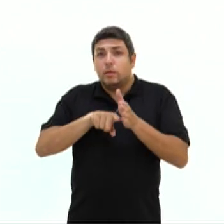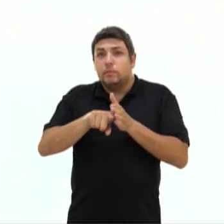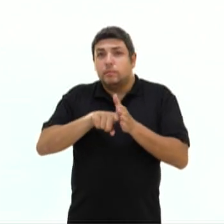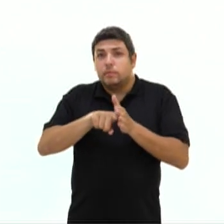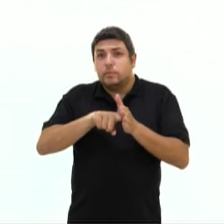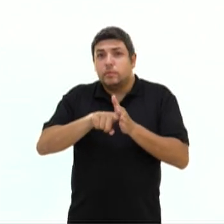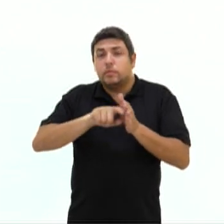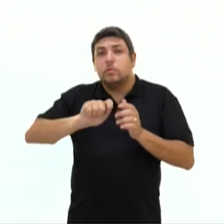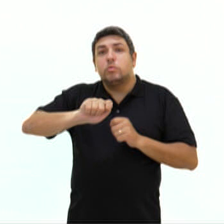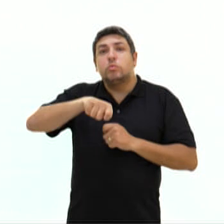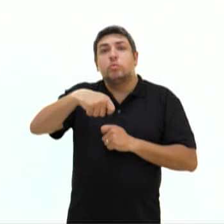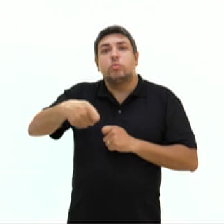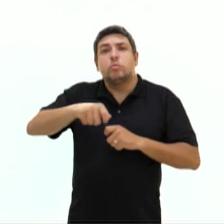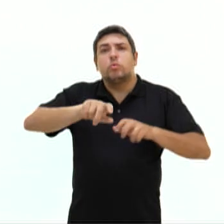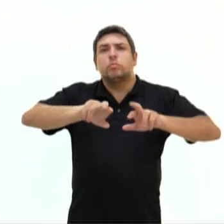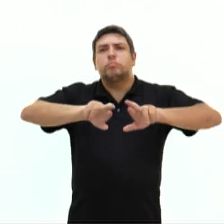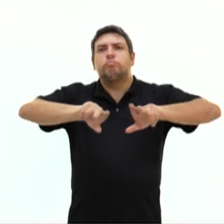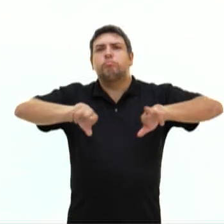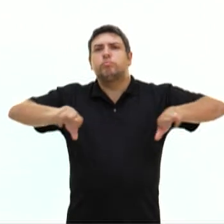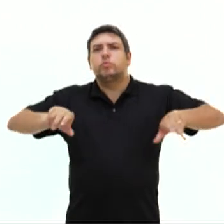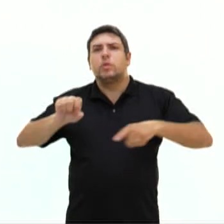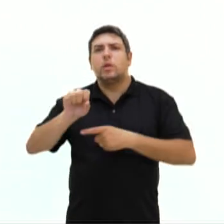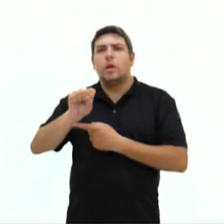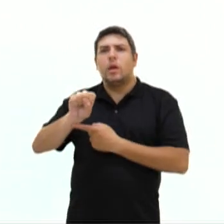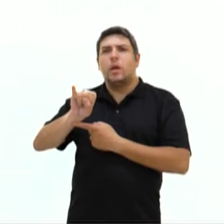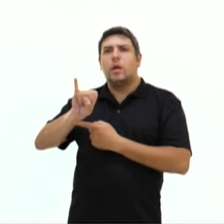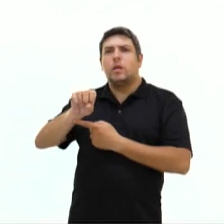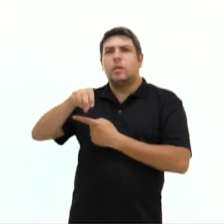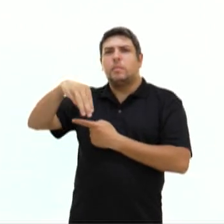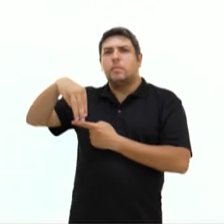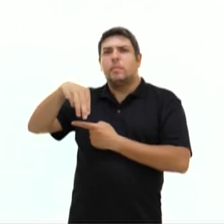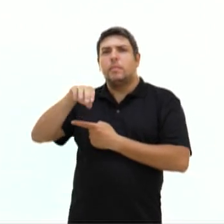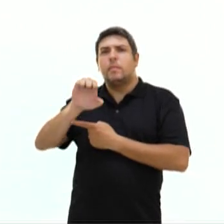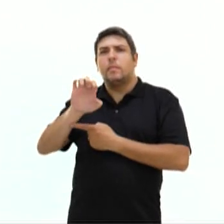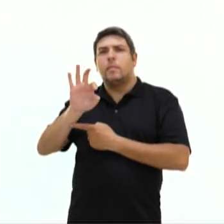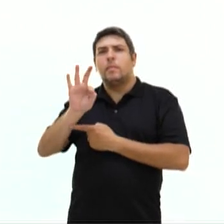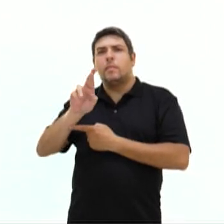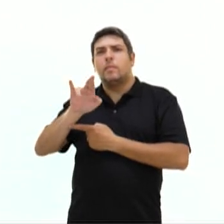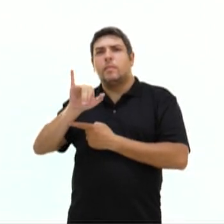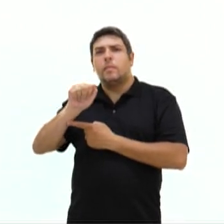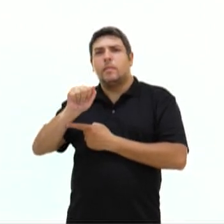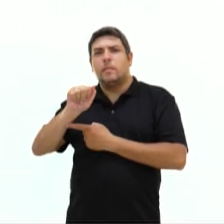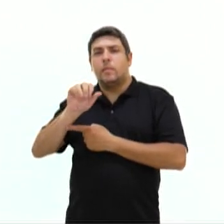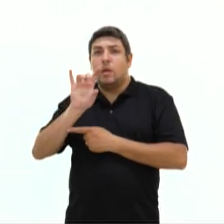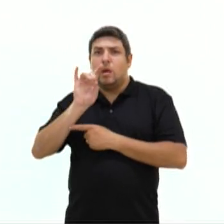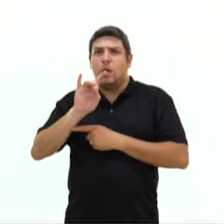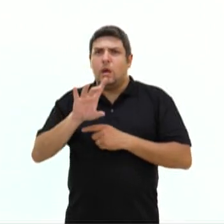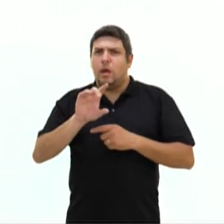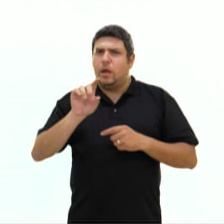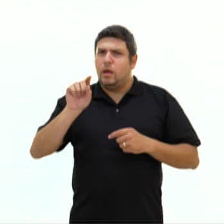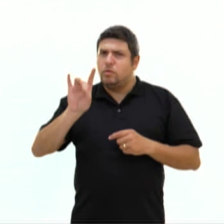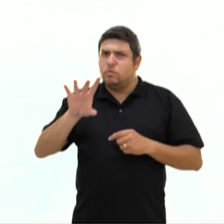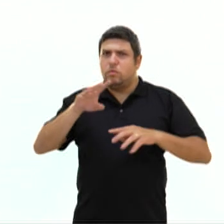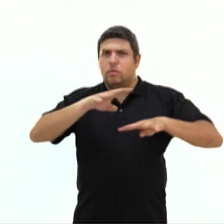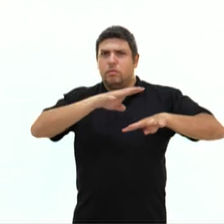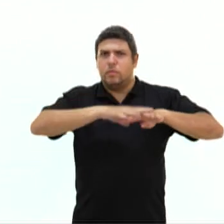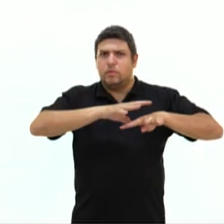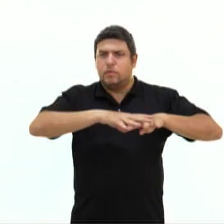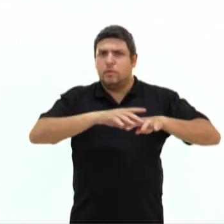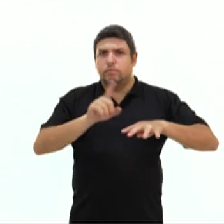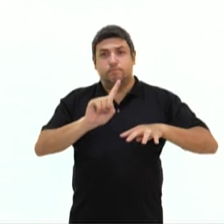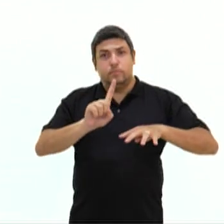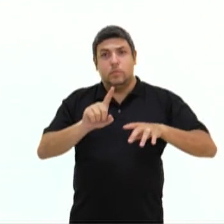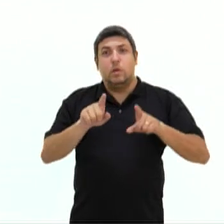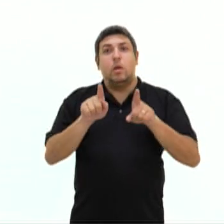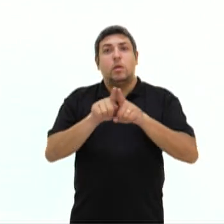formas de simetria. A simetria não está especificamente na matemática. Você pode identificar ele na arte.